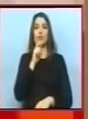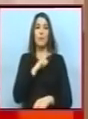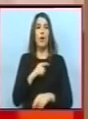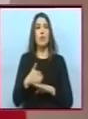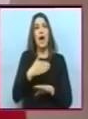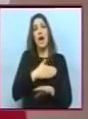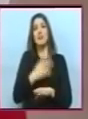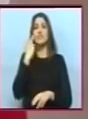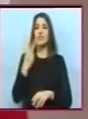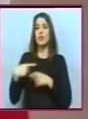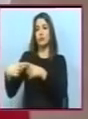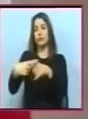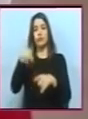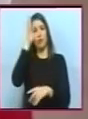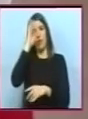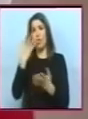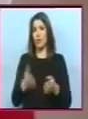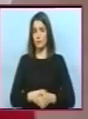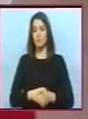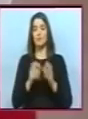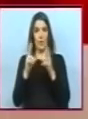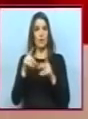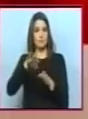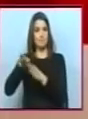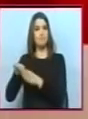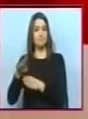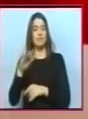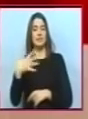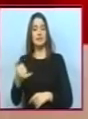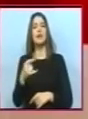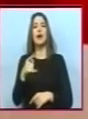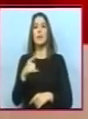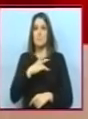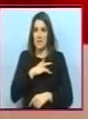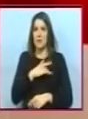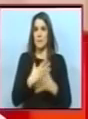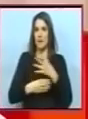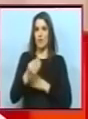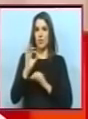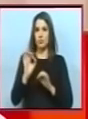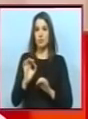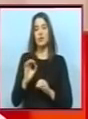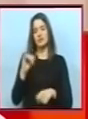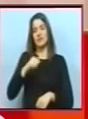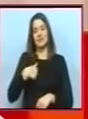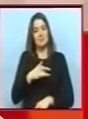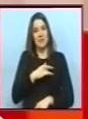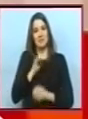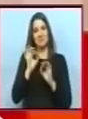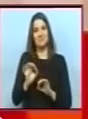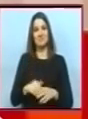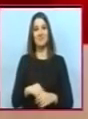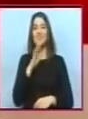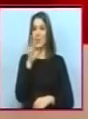partilha em vida. Já lá vamos a essa parte. Pronto. Advogada por paixão? Sim. Ou porque a vida a levou... Não, por paixão, completamente. Tradição,